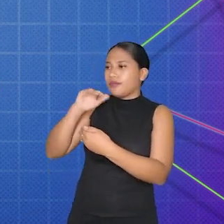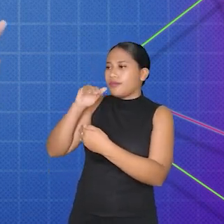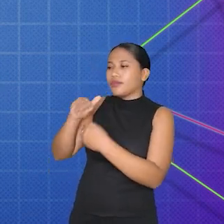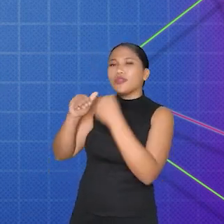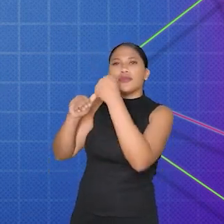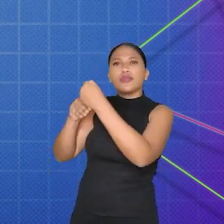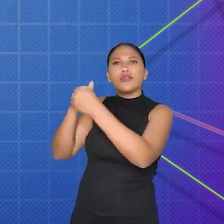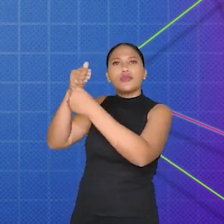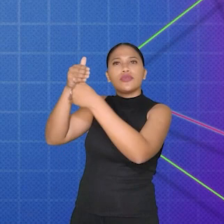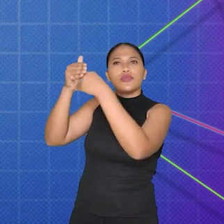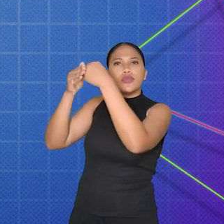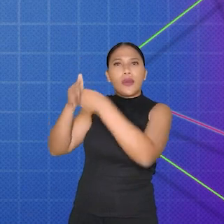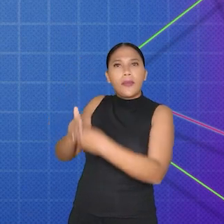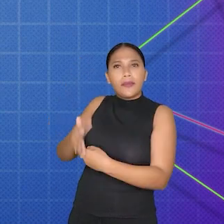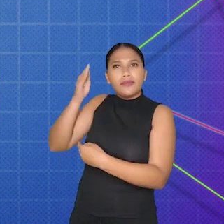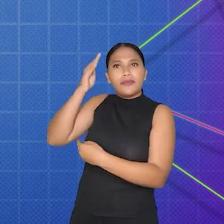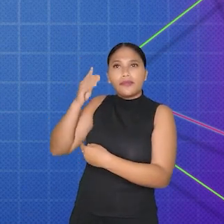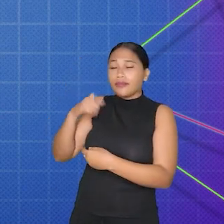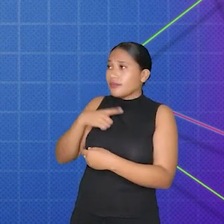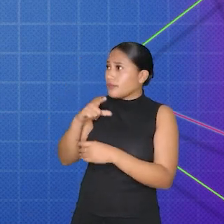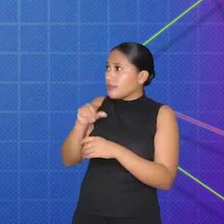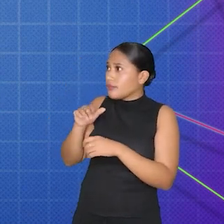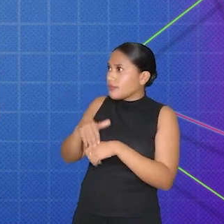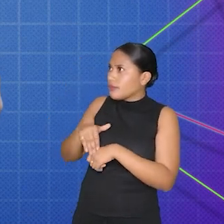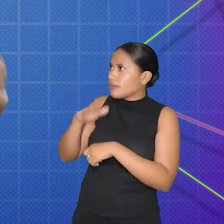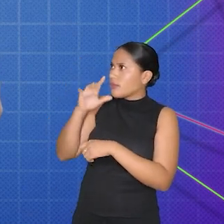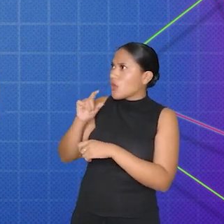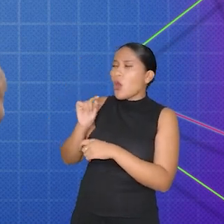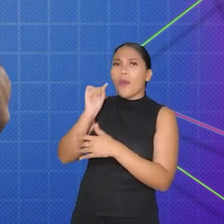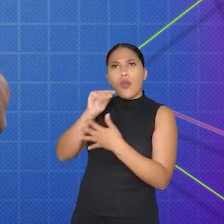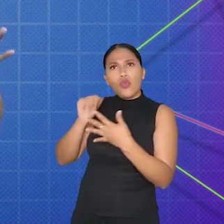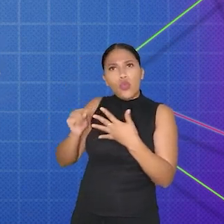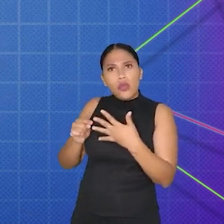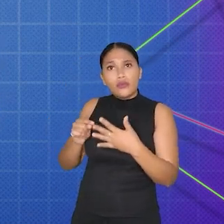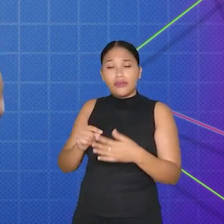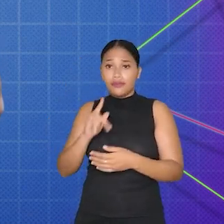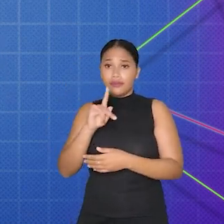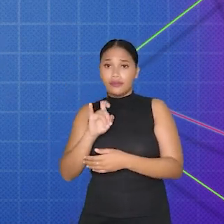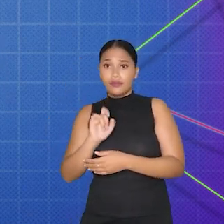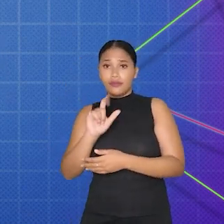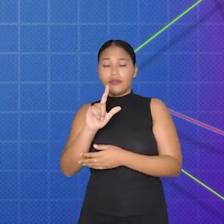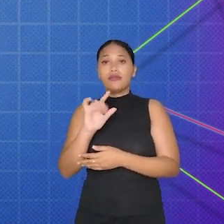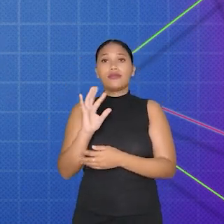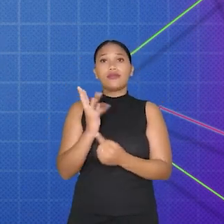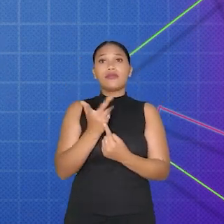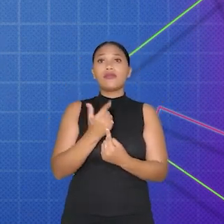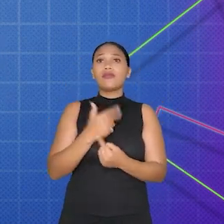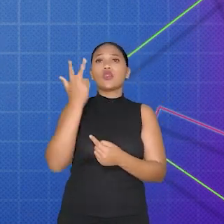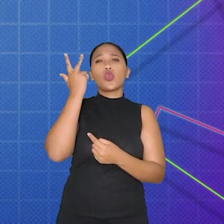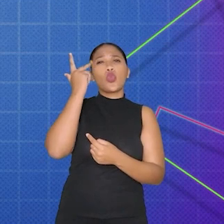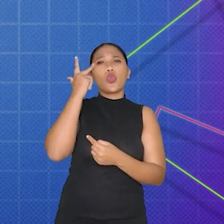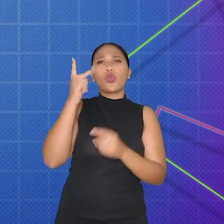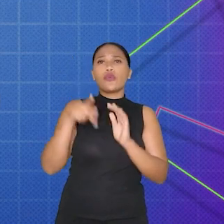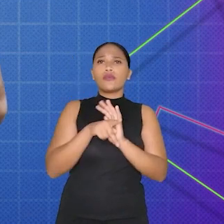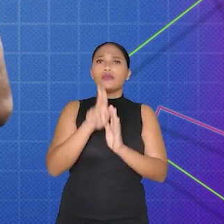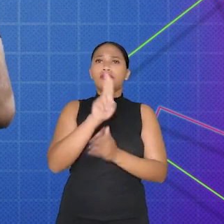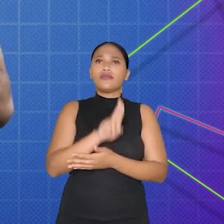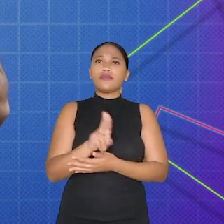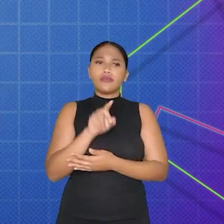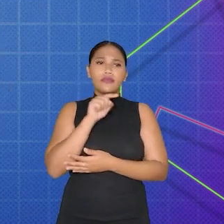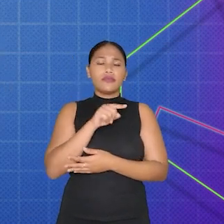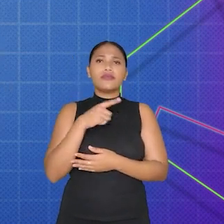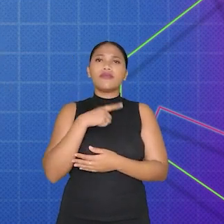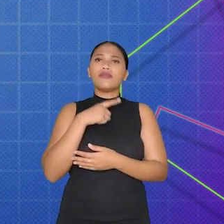de tijolos, criam sombras mais definidas e destaques mais pontuais. Na pixel art, é comum utilizar uma técnica